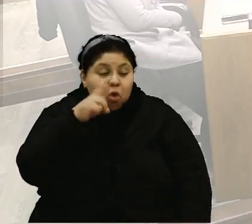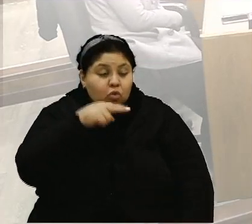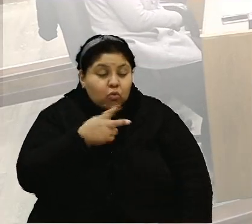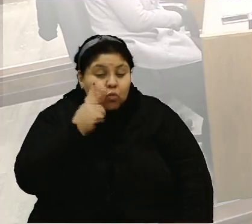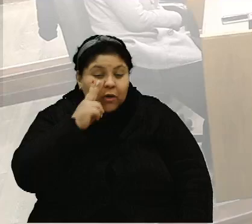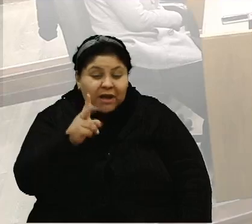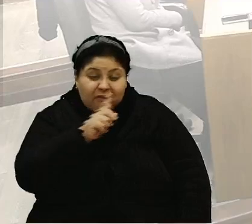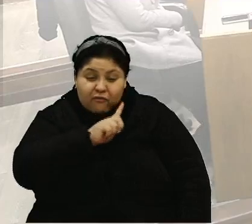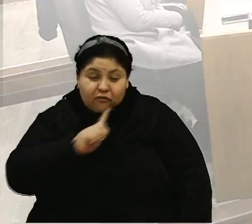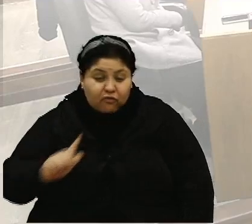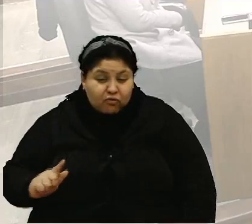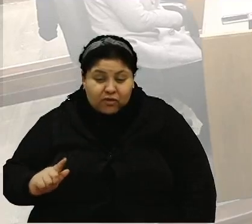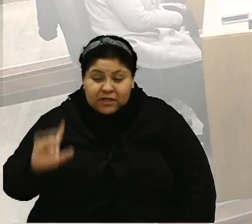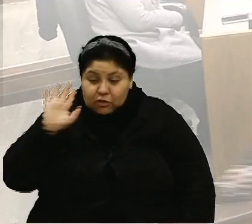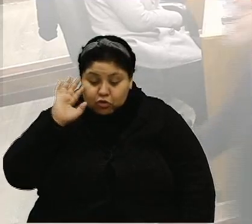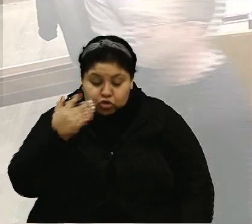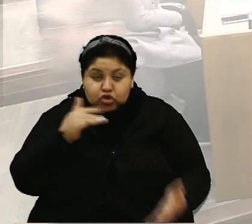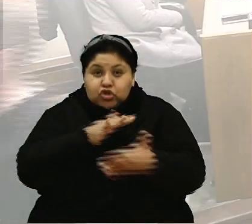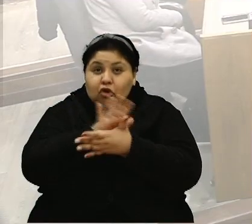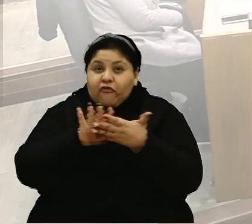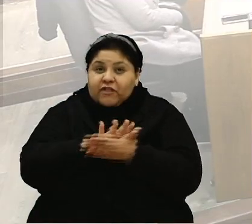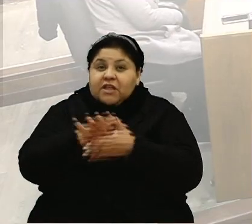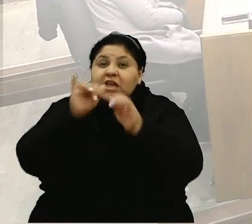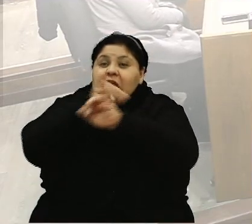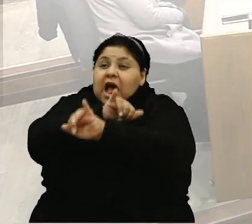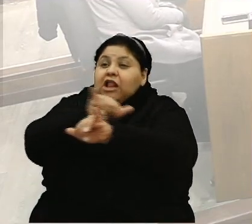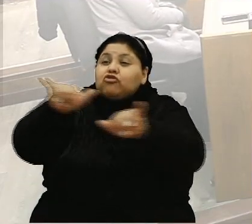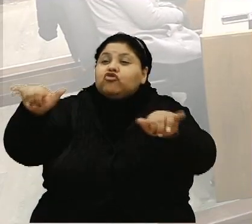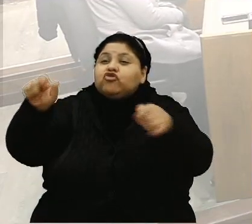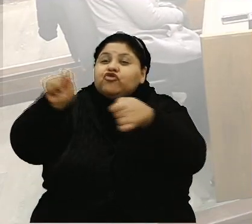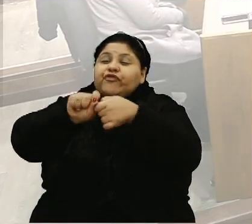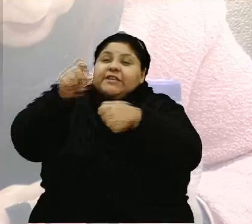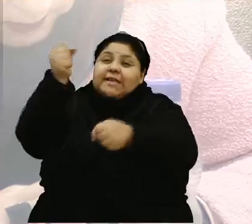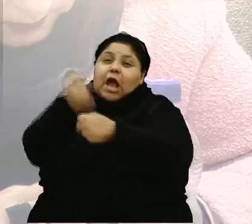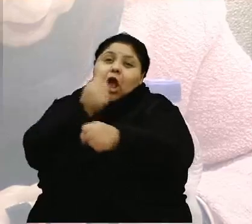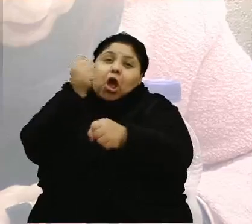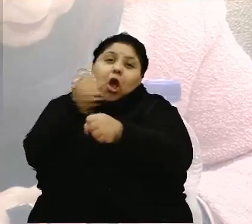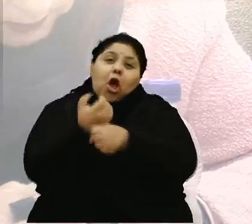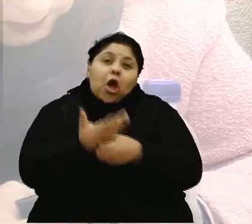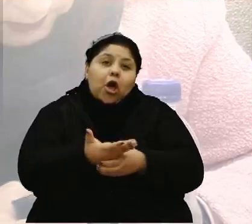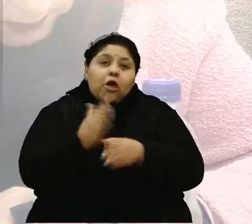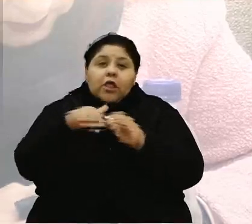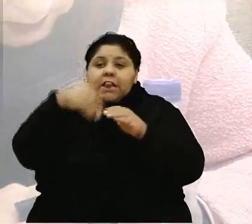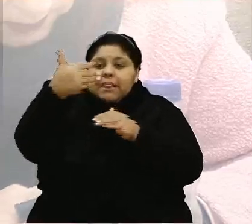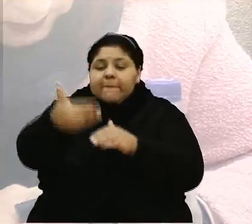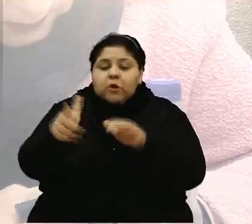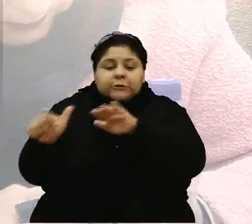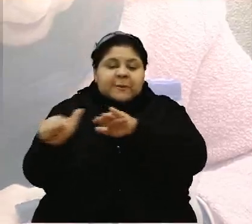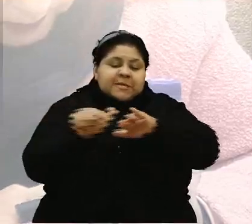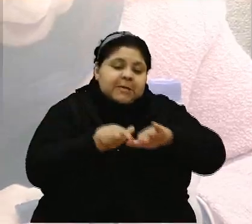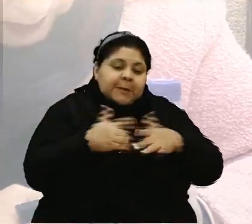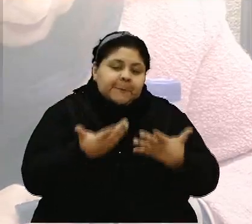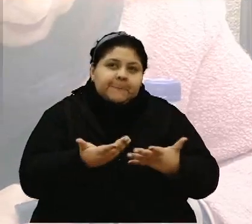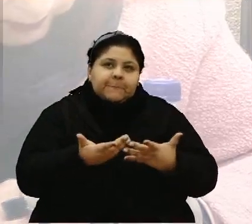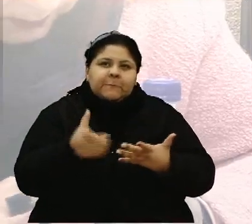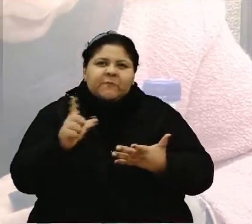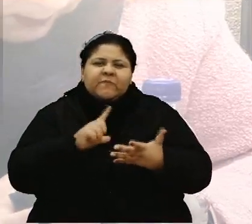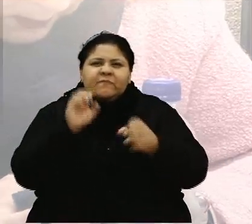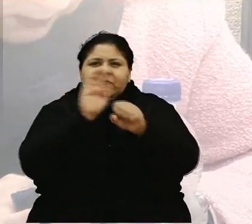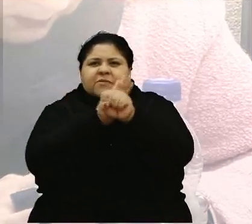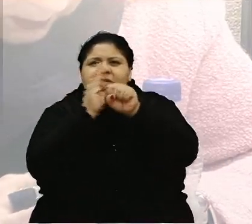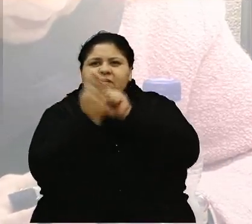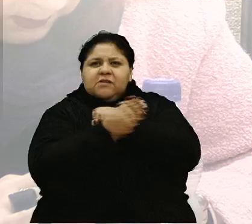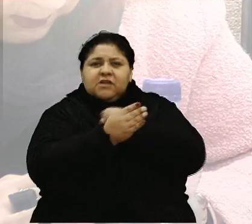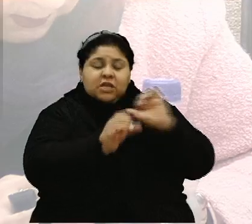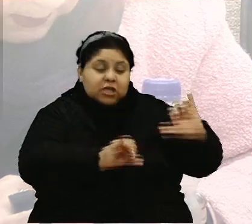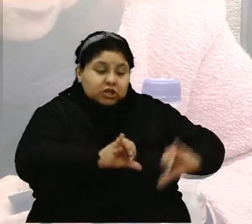governo que não resolve nada, que anuncia que vai fazer a obra, que na próxima semana... Nós temos aí o Planalto que está